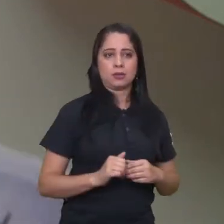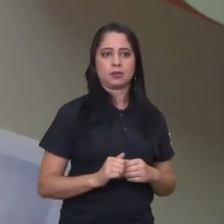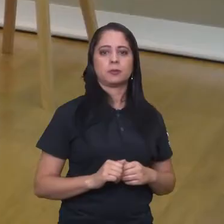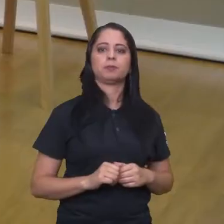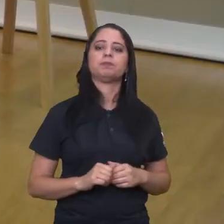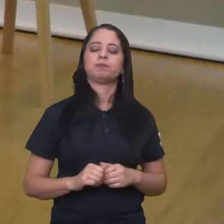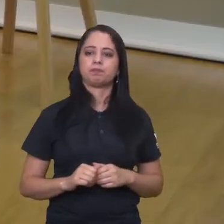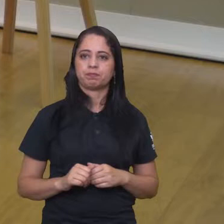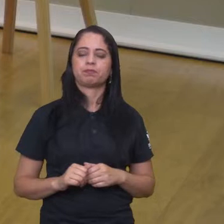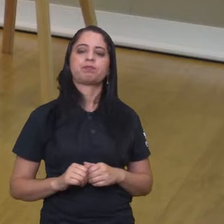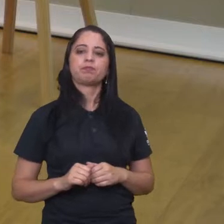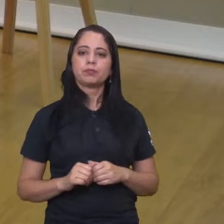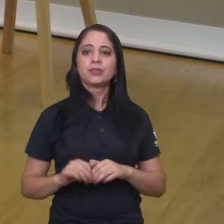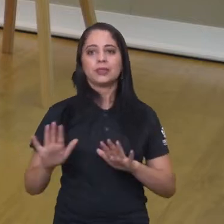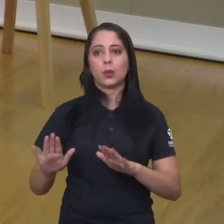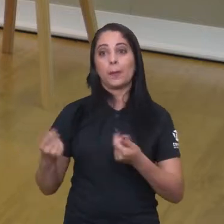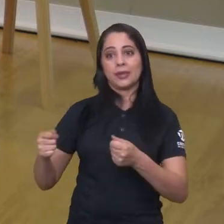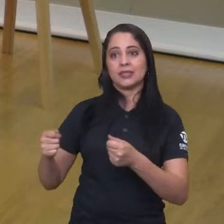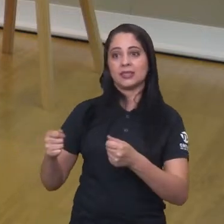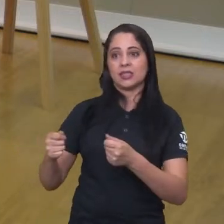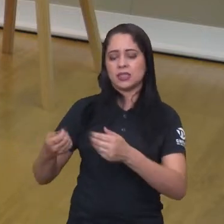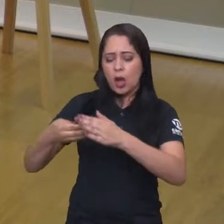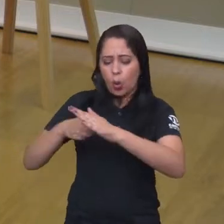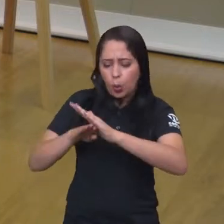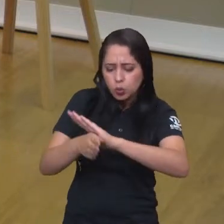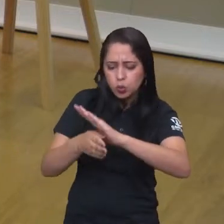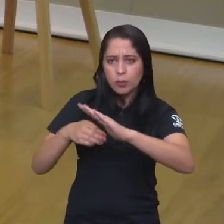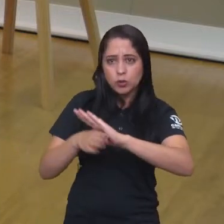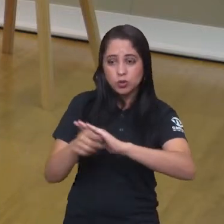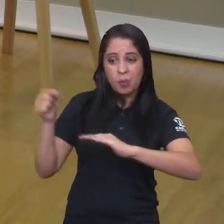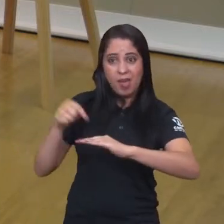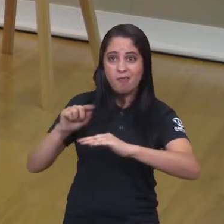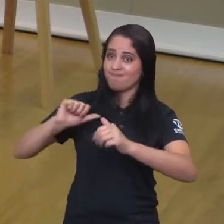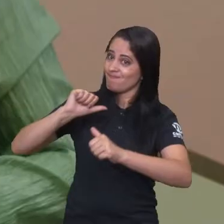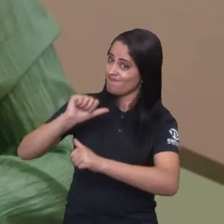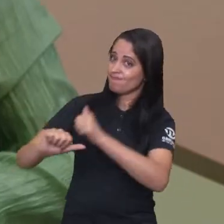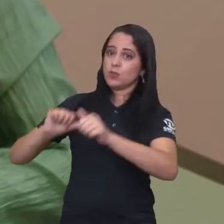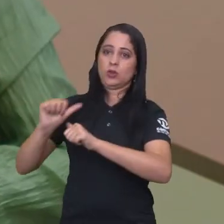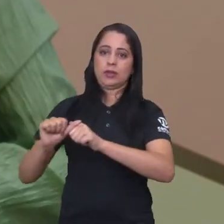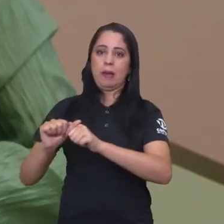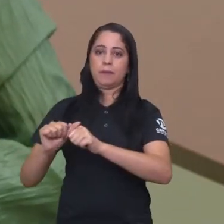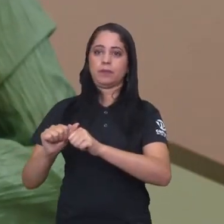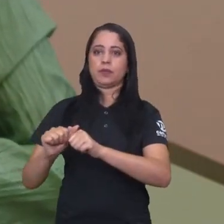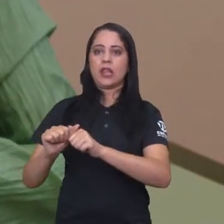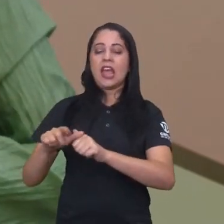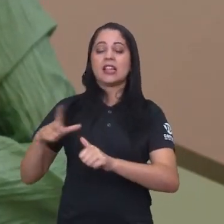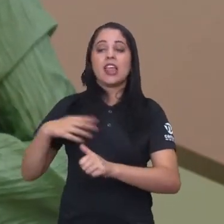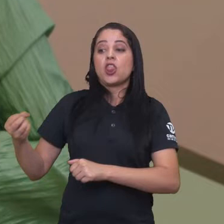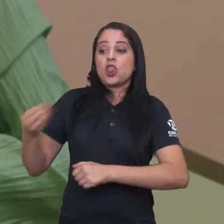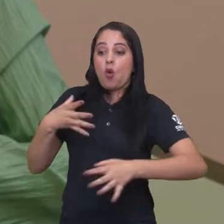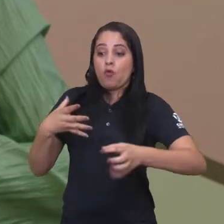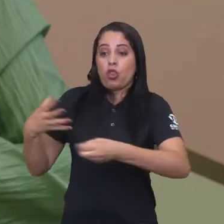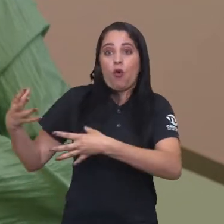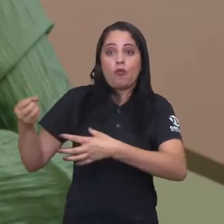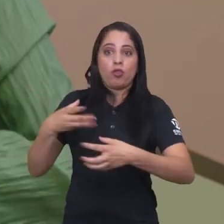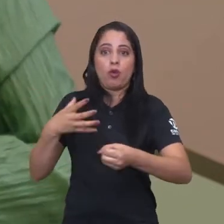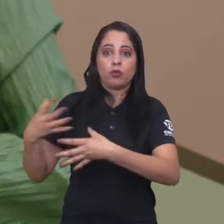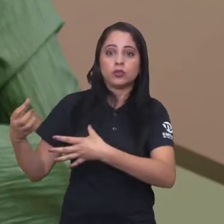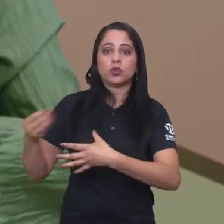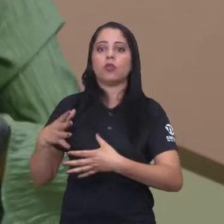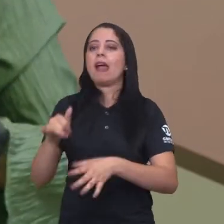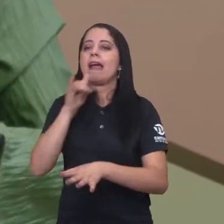sentido. Eu falo que, assim, é mudança de hábito, né? Quando a gente começa a criar novos hábitos no nosso dia a dia, quando a gente começa a